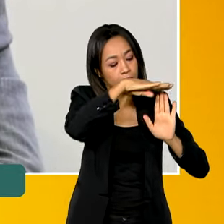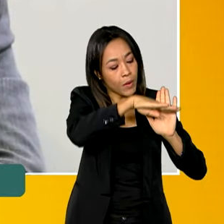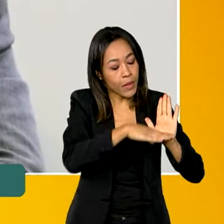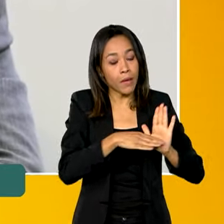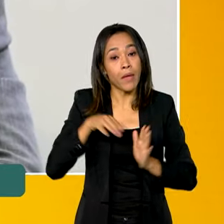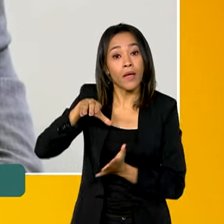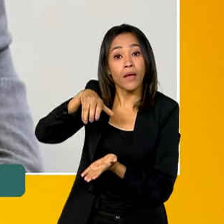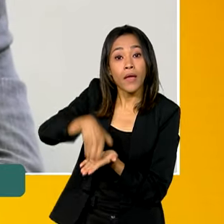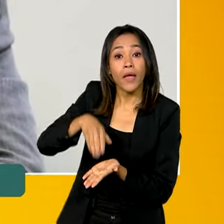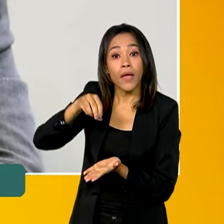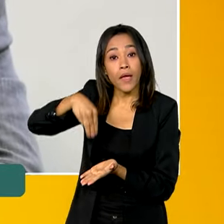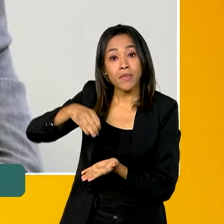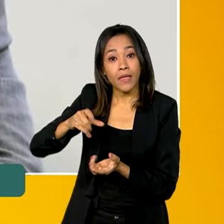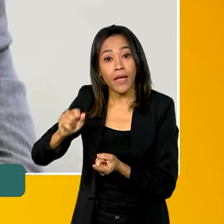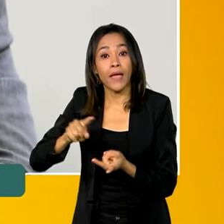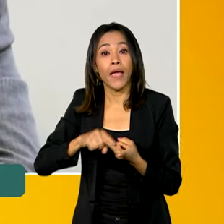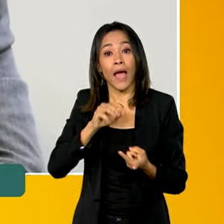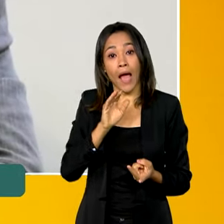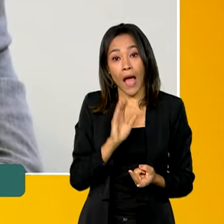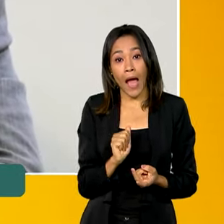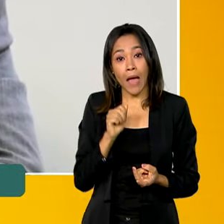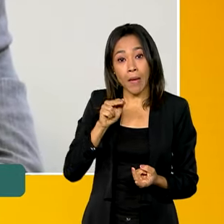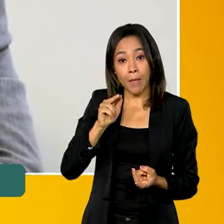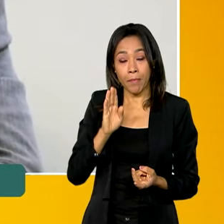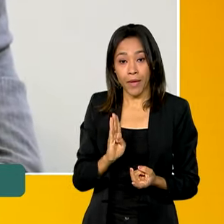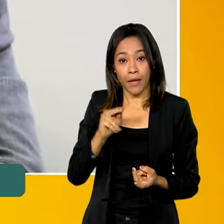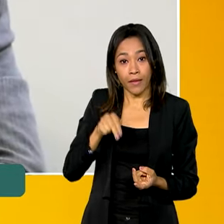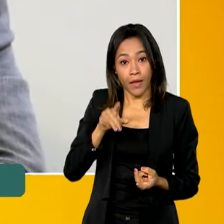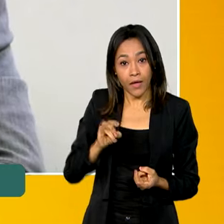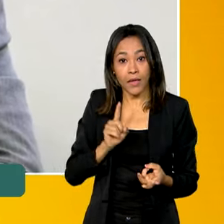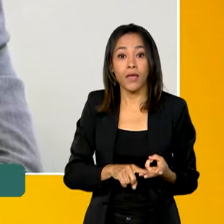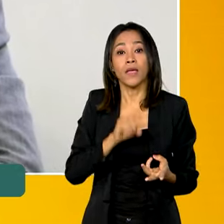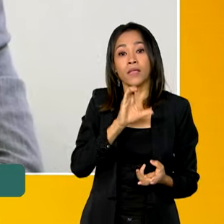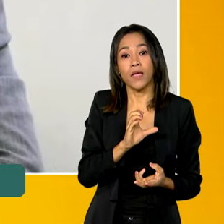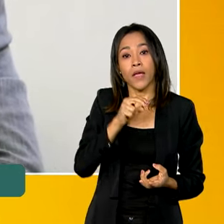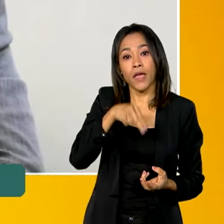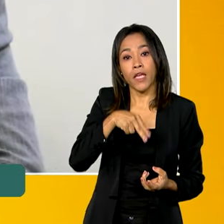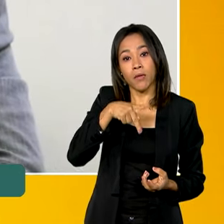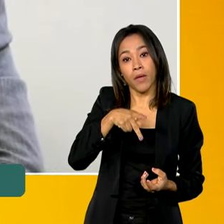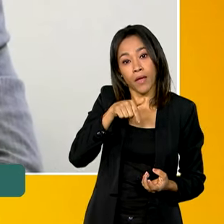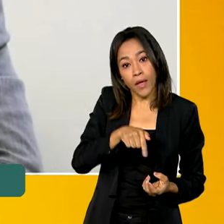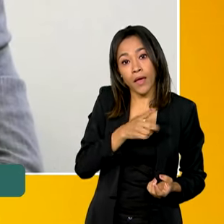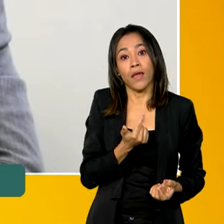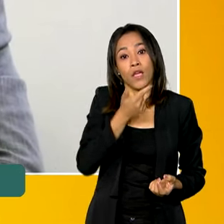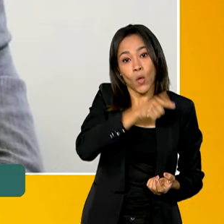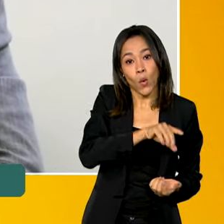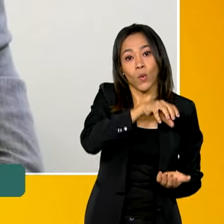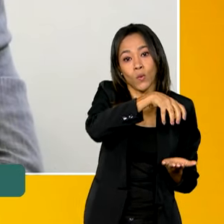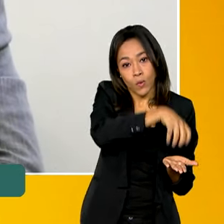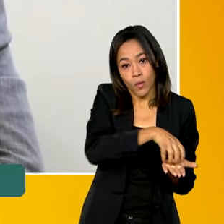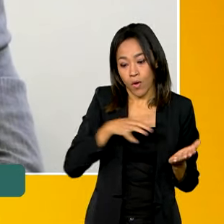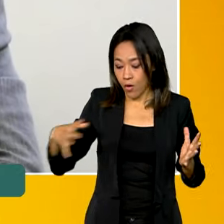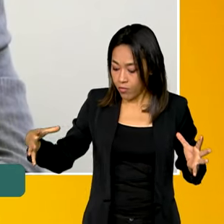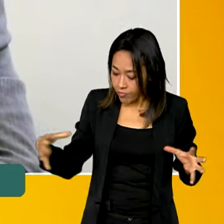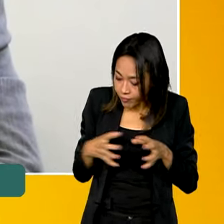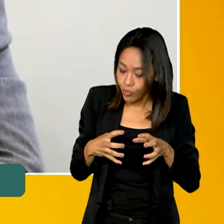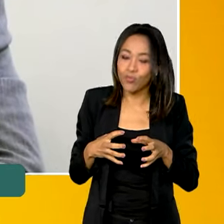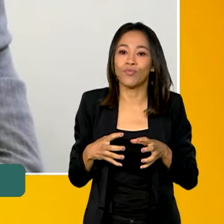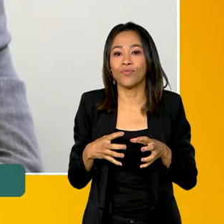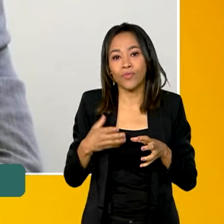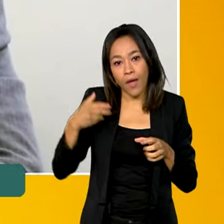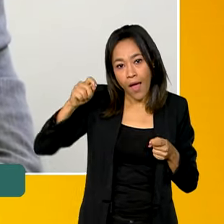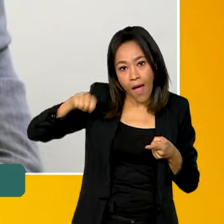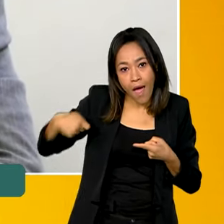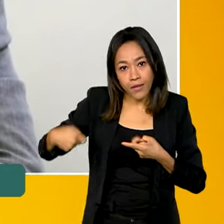mcti A abdi O cpq E a softex que opera esse programa tá então eh todas essas